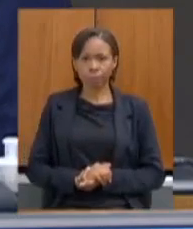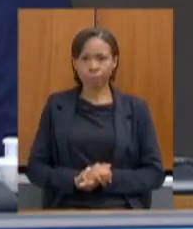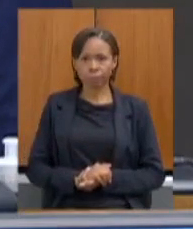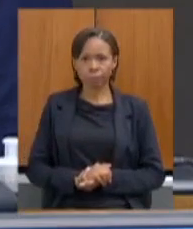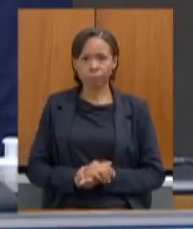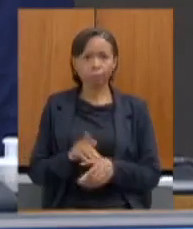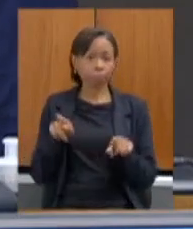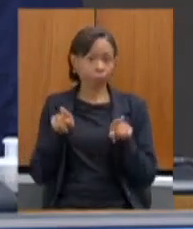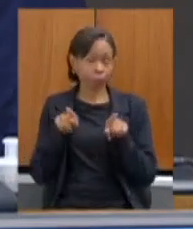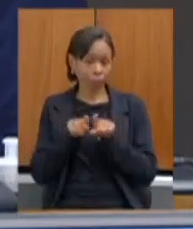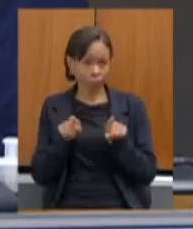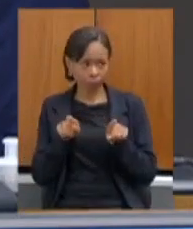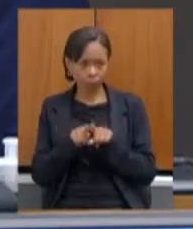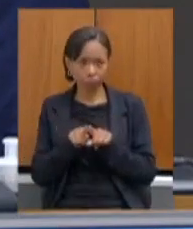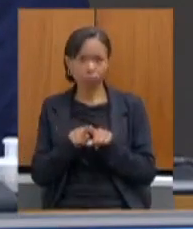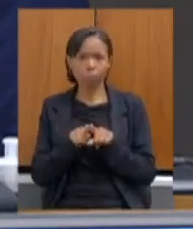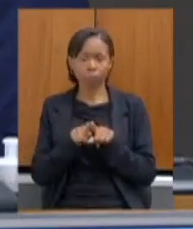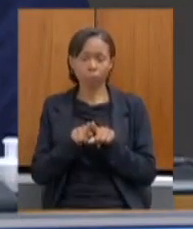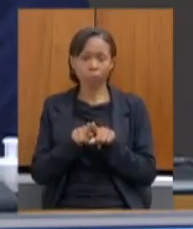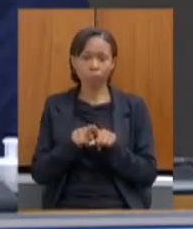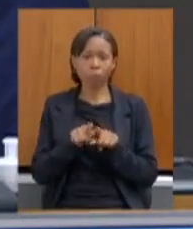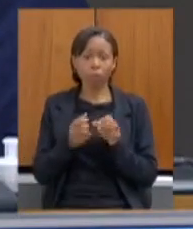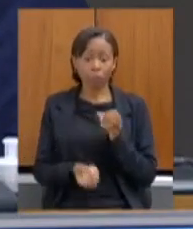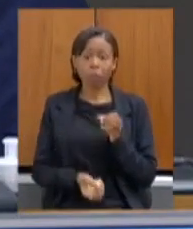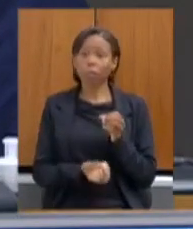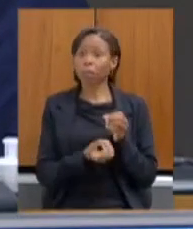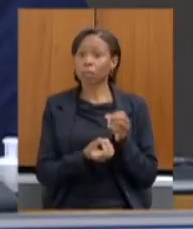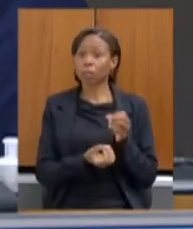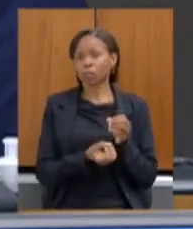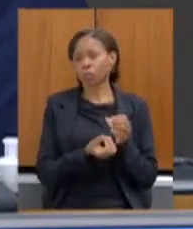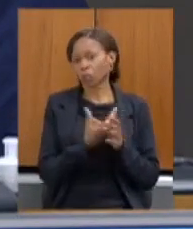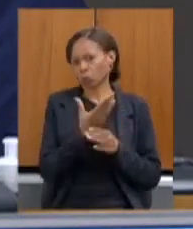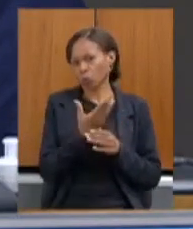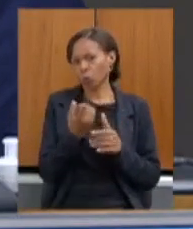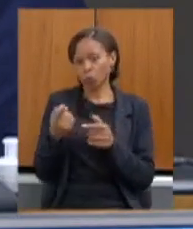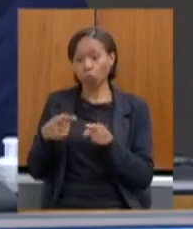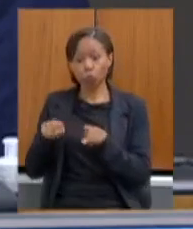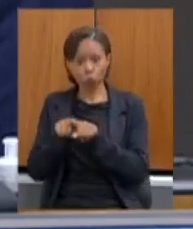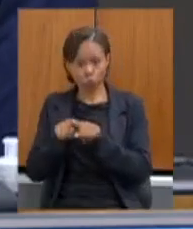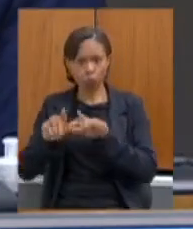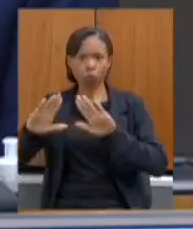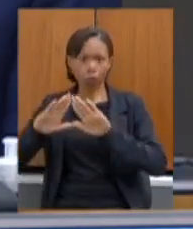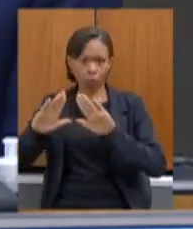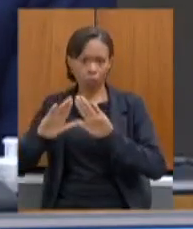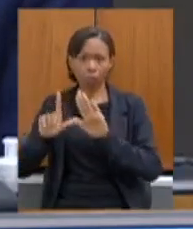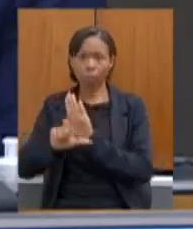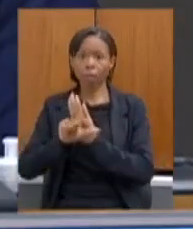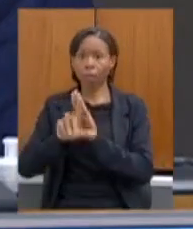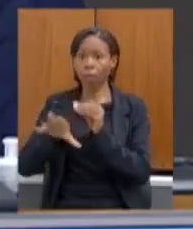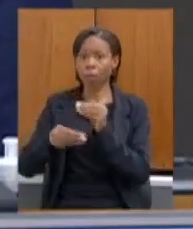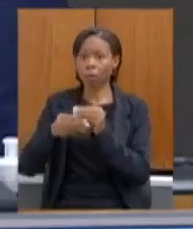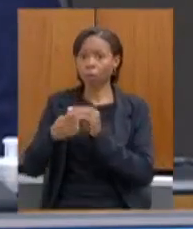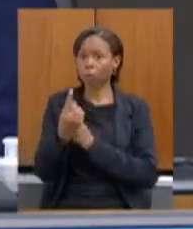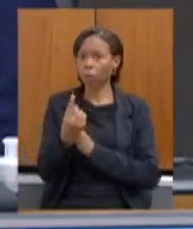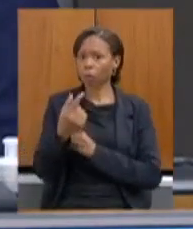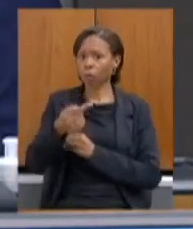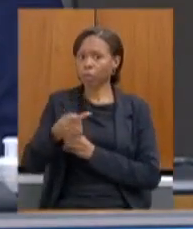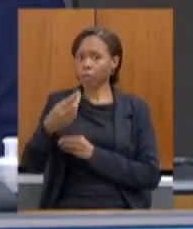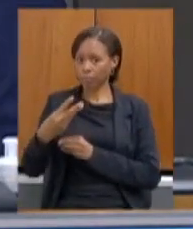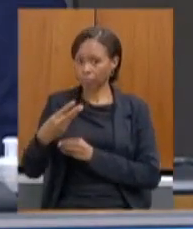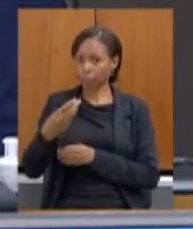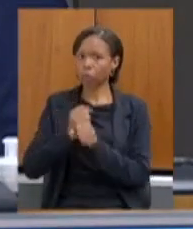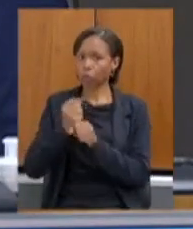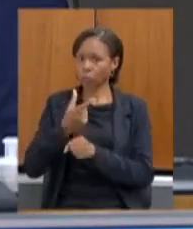Além disso, fomos criados também, junto com a Assembleia Legislativa, na Lei Complementar 173 de 2020,